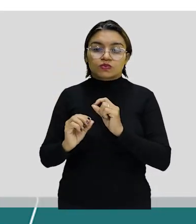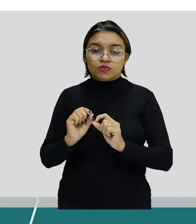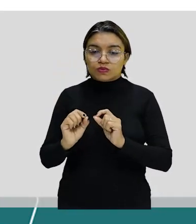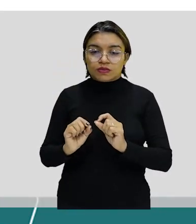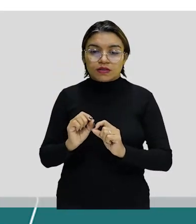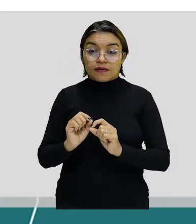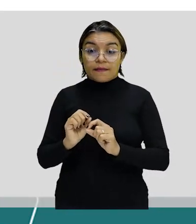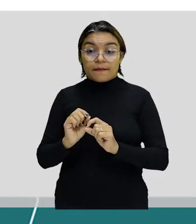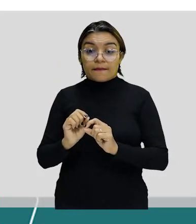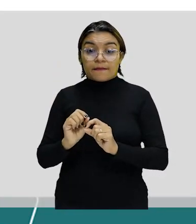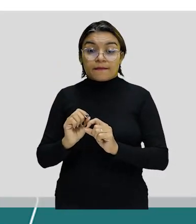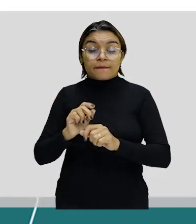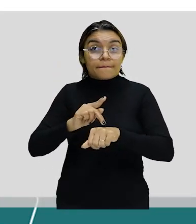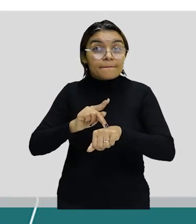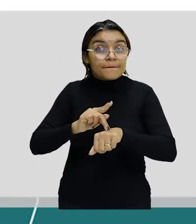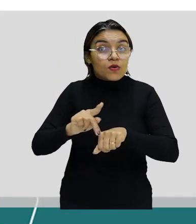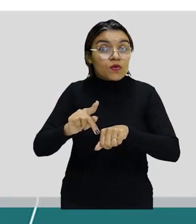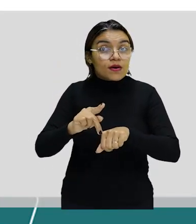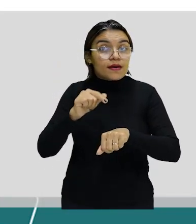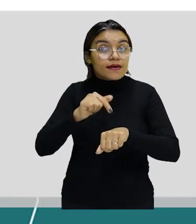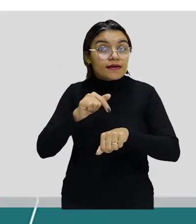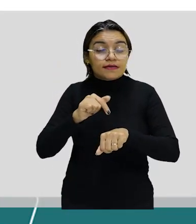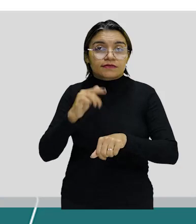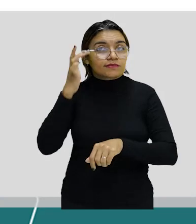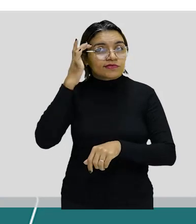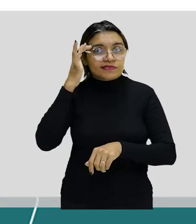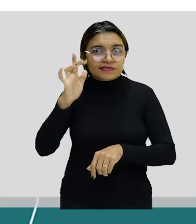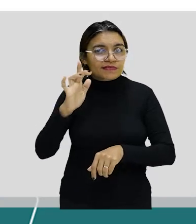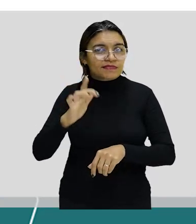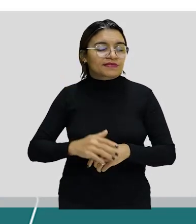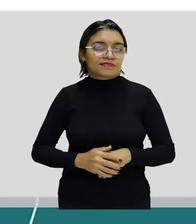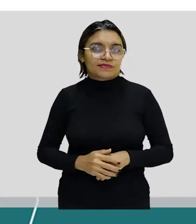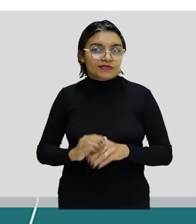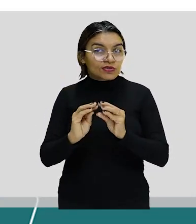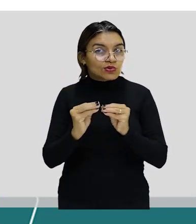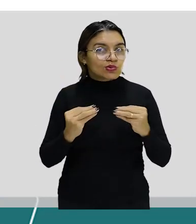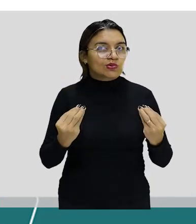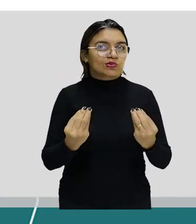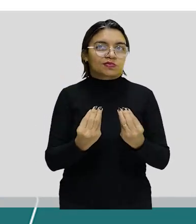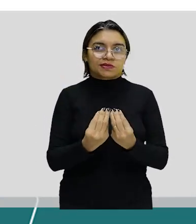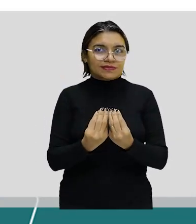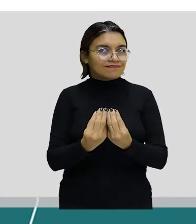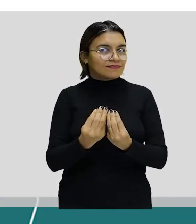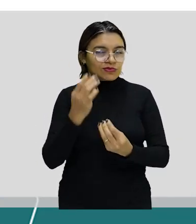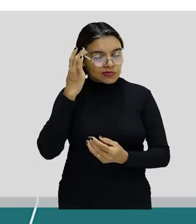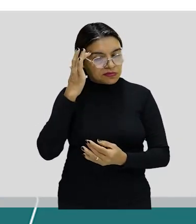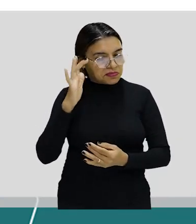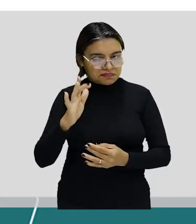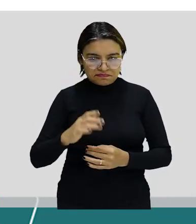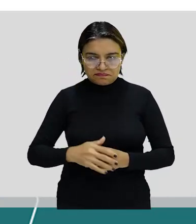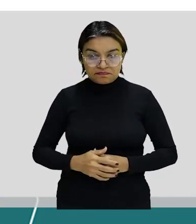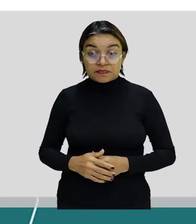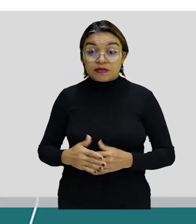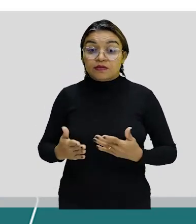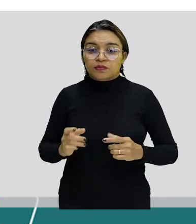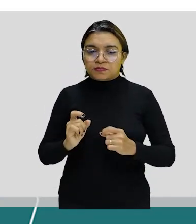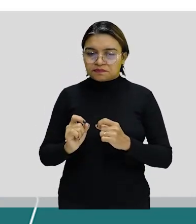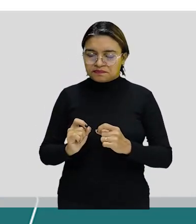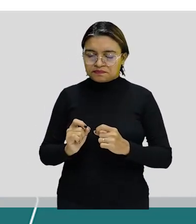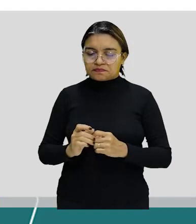a pureza, o grau de pureza da substância, certo? Então, olha